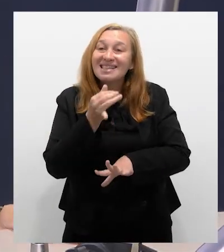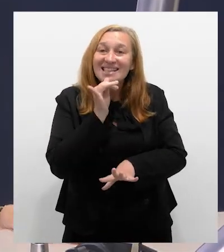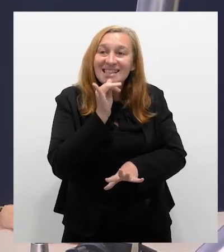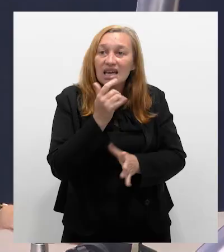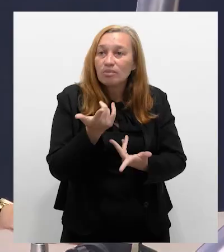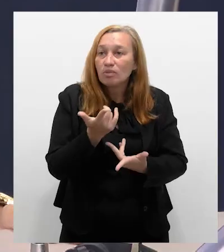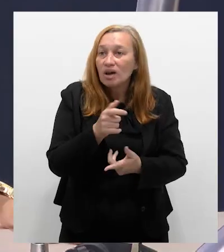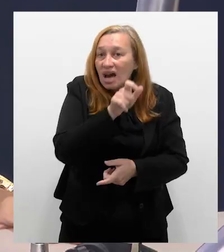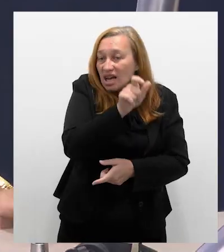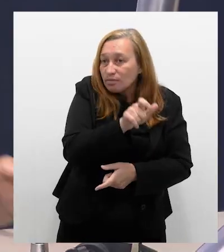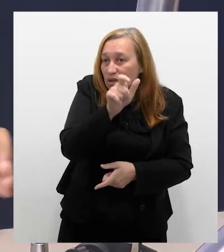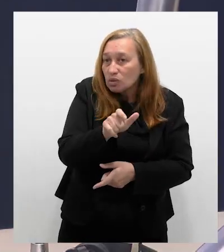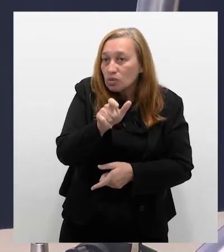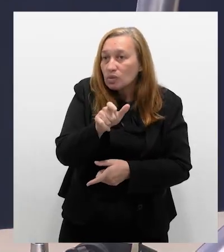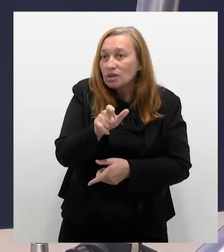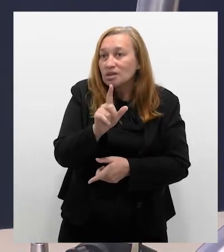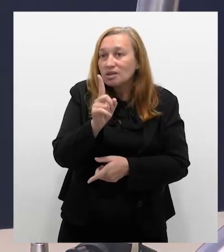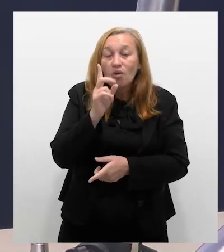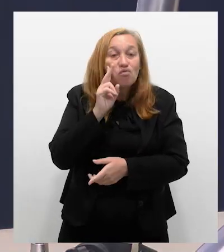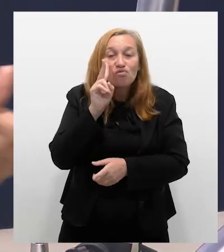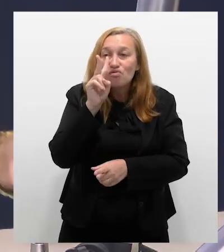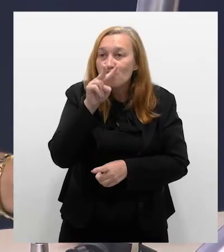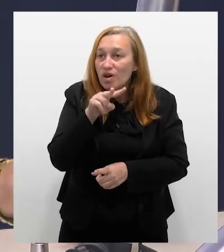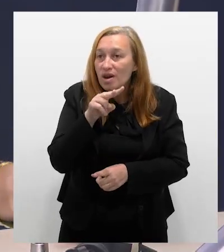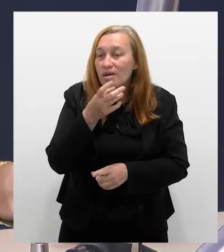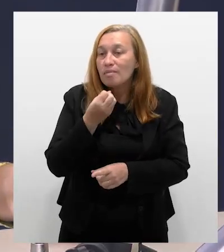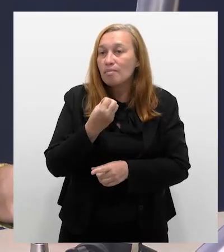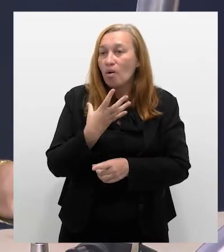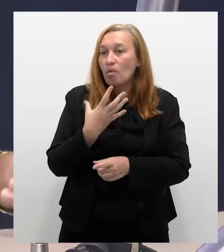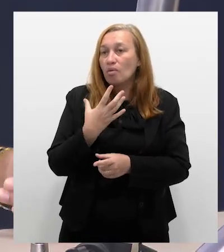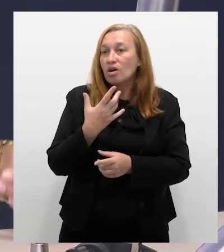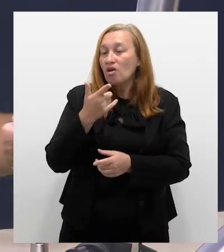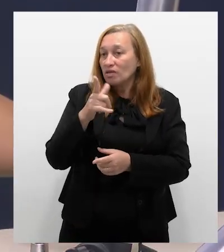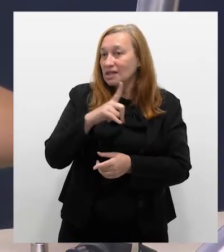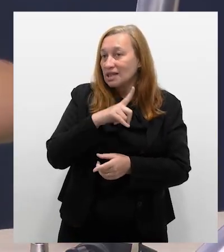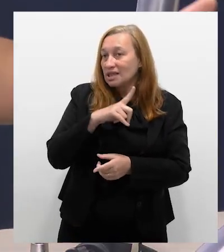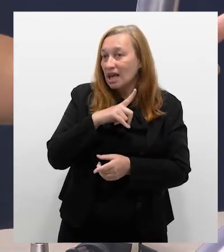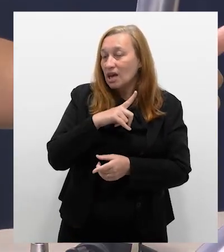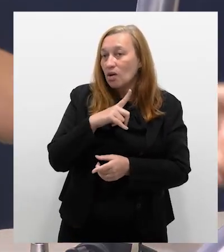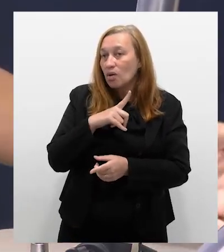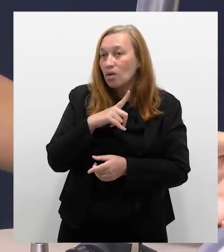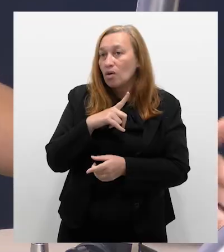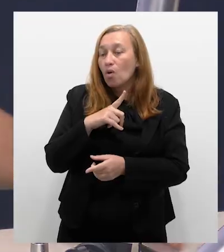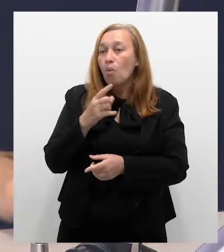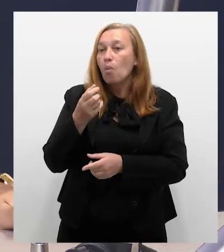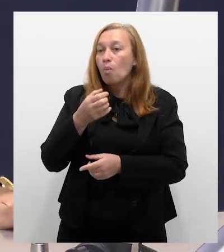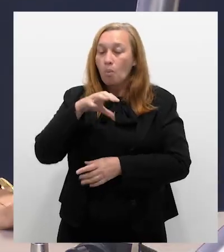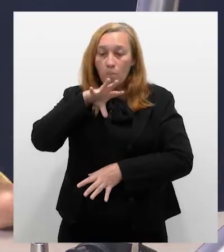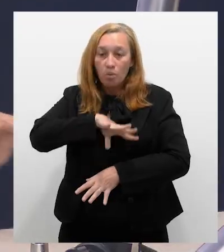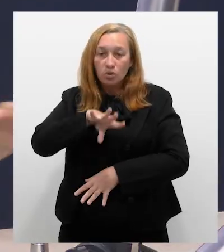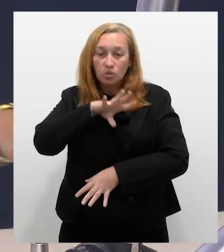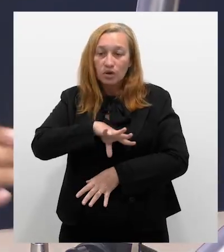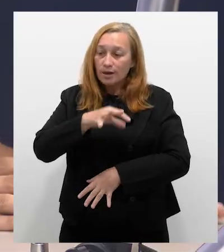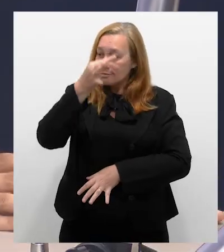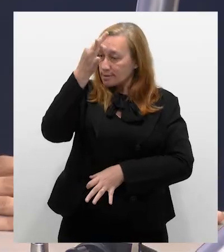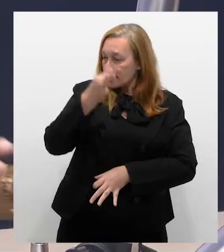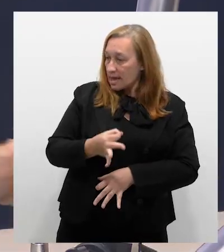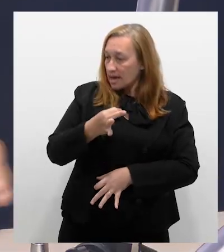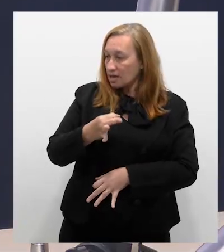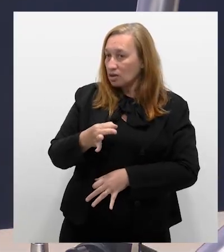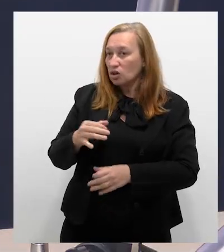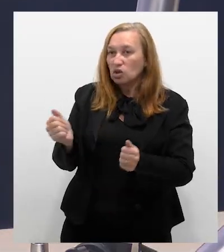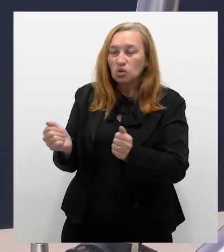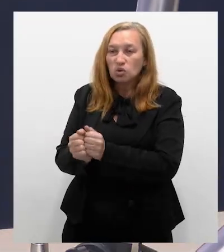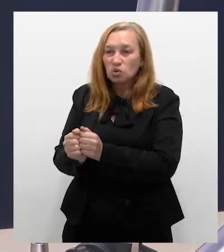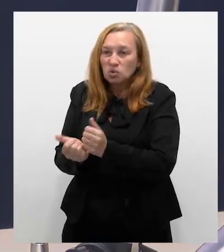Mas, por exemplo, as pessoas ainda não enxergam com bons olhos, por exemplo, você ter um português correto. Isso dentre os jovens. Eles